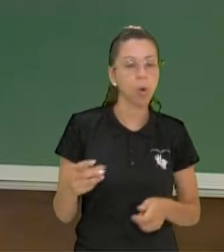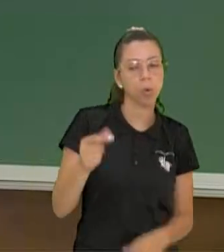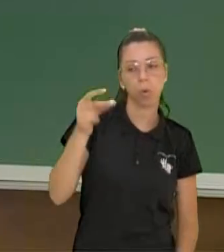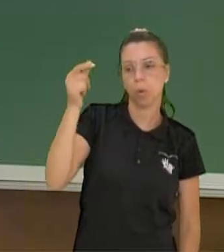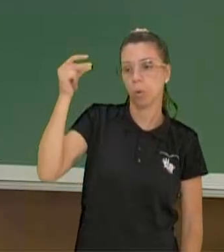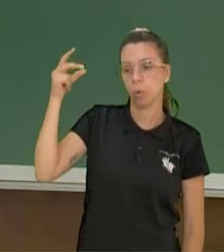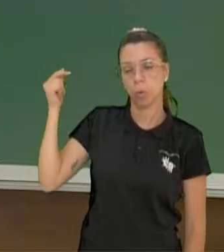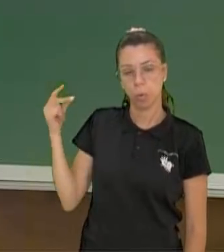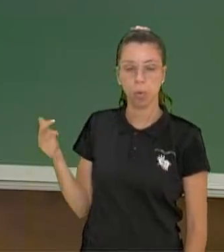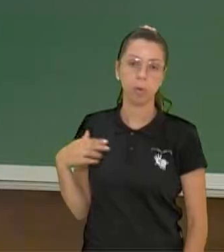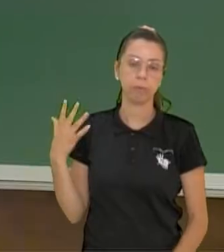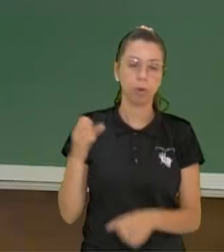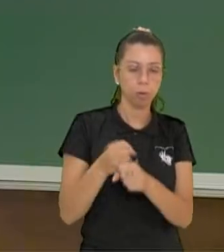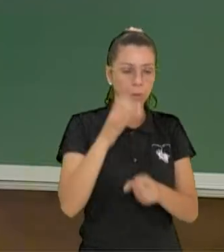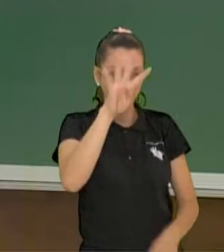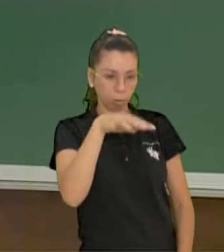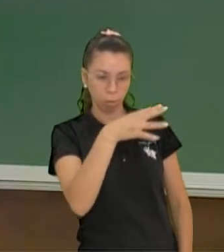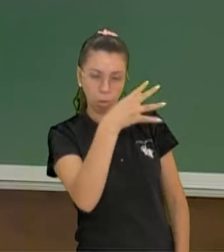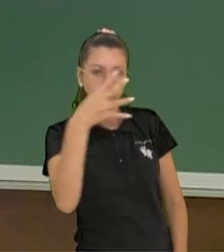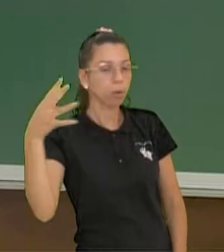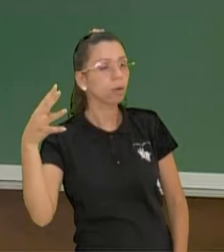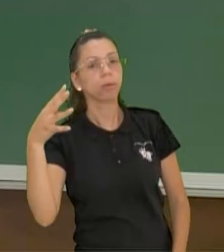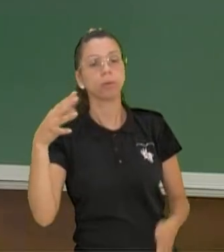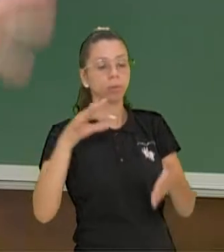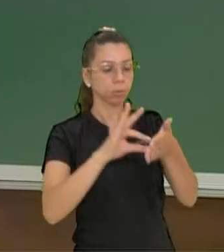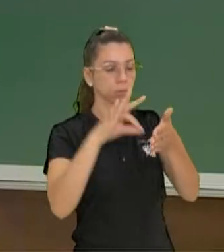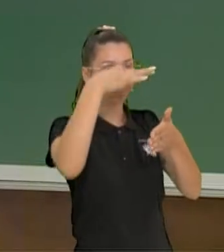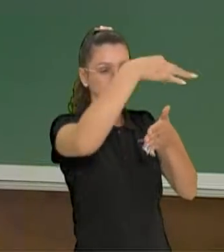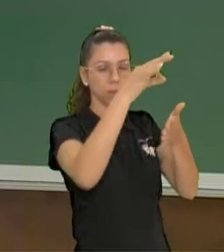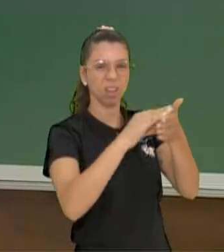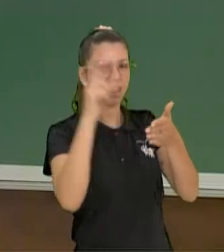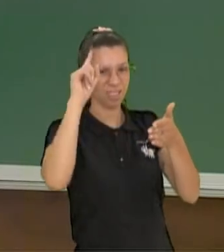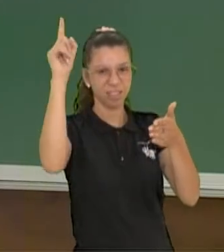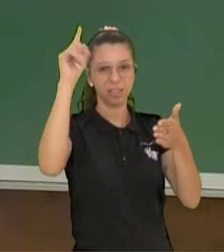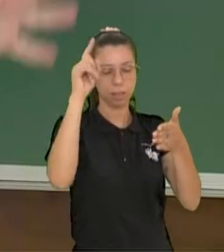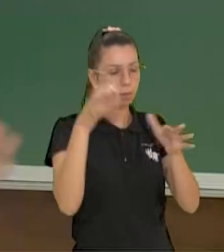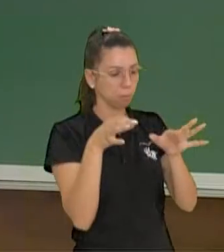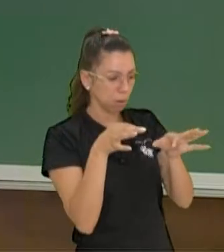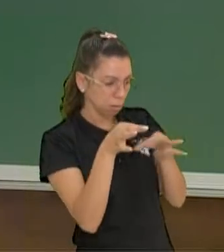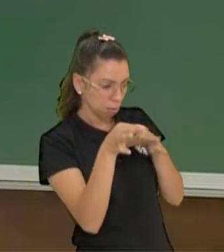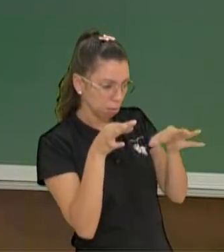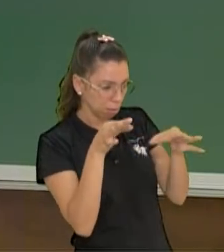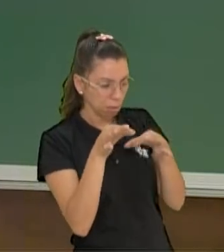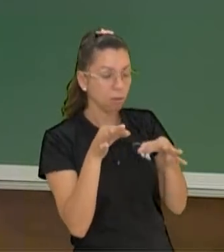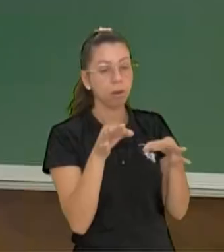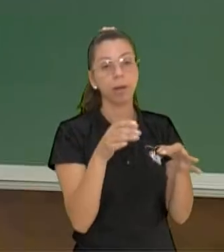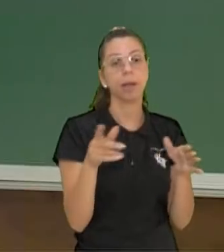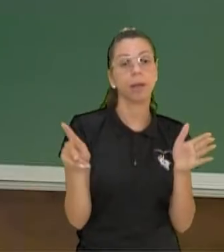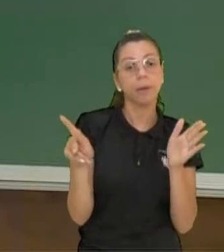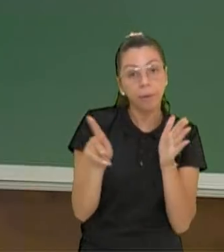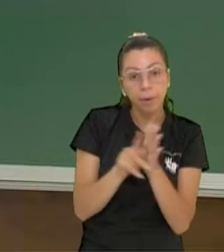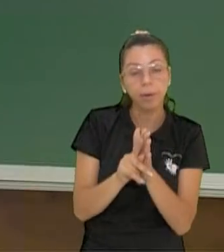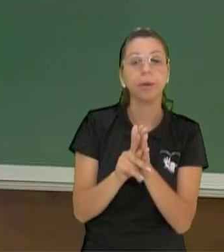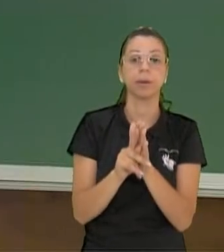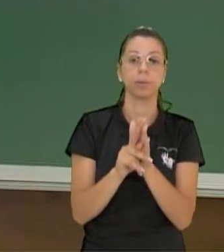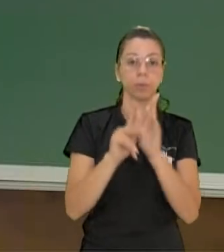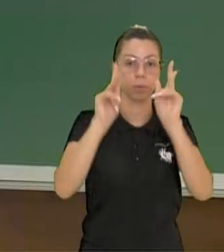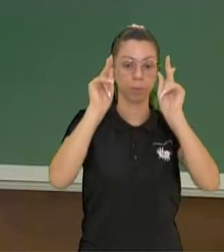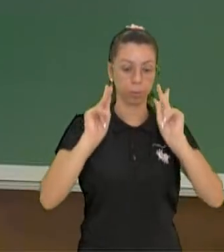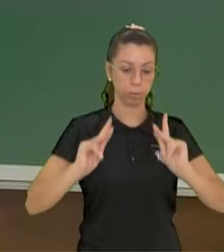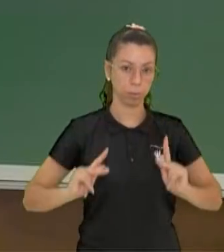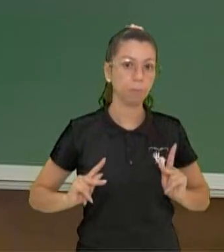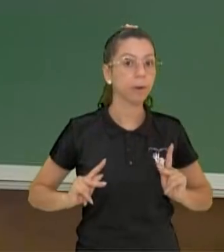atrás, quando foram arrumar o calendário, porque daí também tem toda uma organização e tudo se baseia numa construção dos homens,